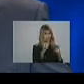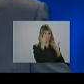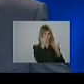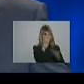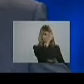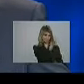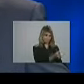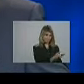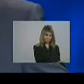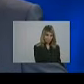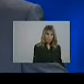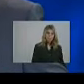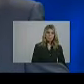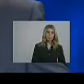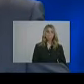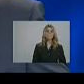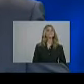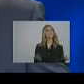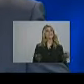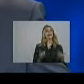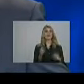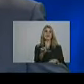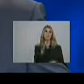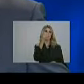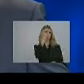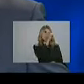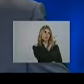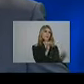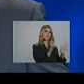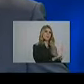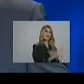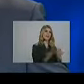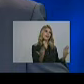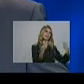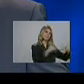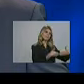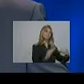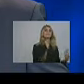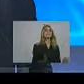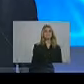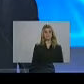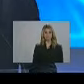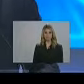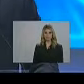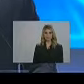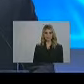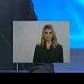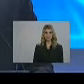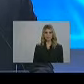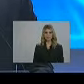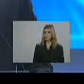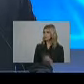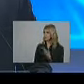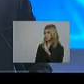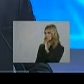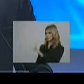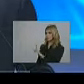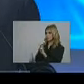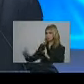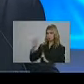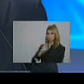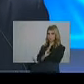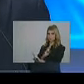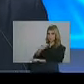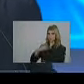tema é o mesmo, segurança. Agora o senhor pode escolher a pessoa que o senhor vai direcionar a sua pergunta. Não há réplica nem tréplica.